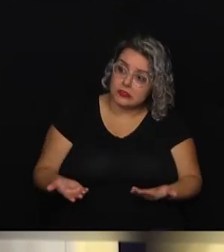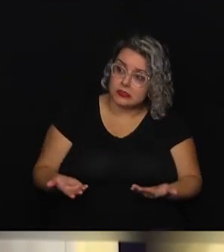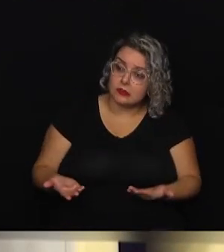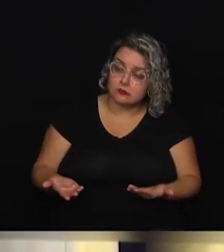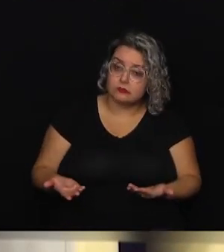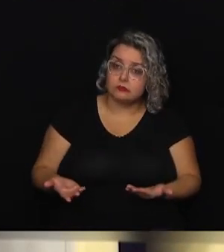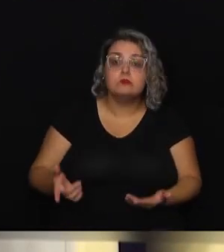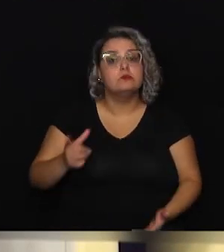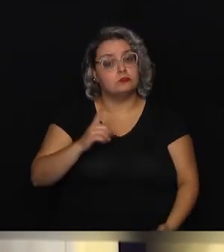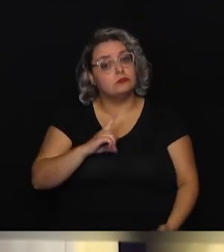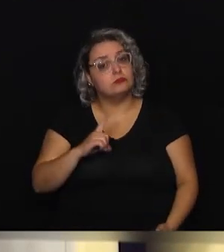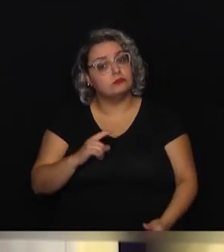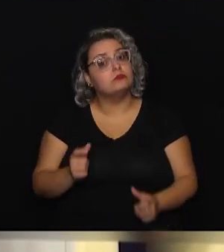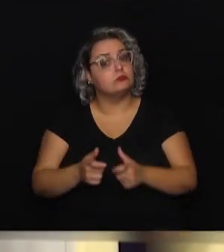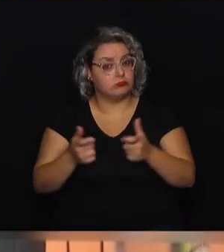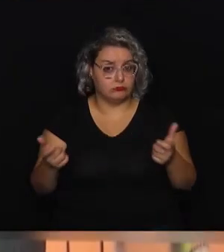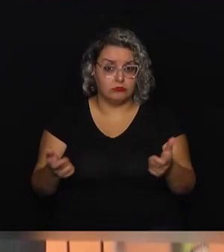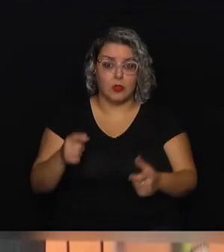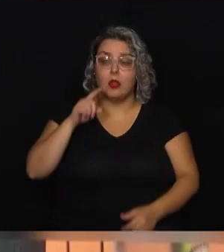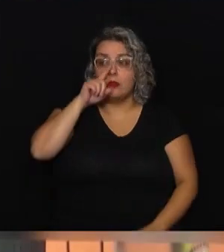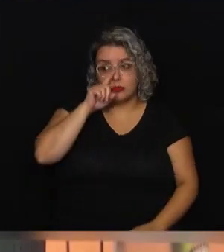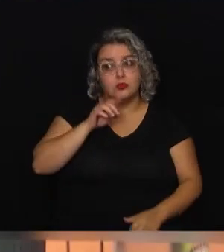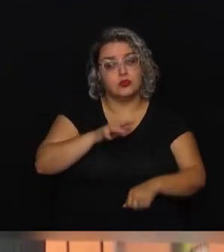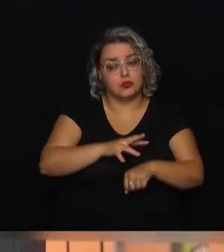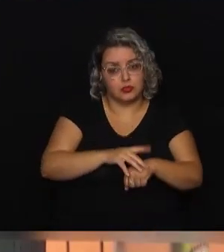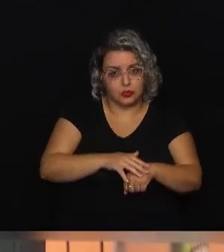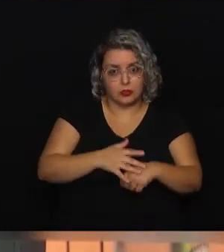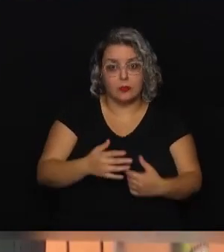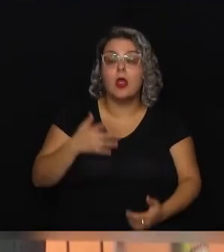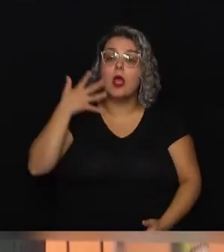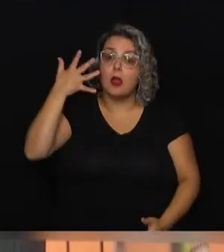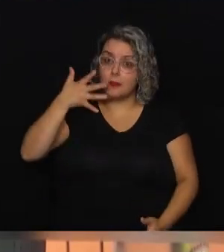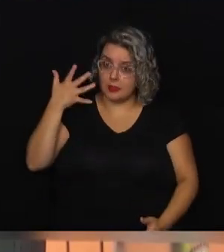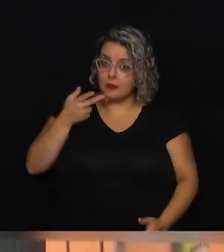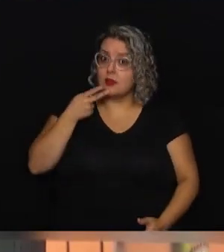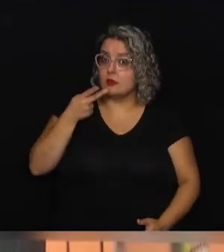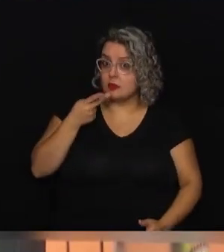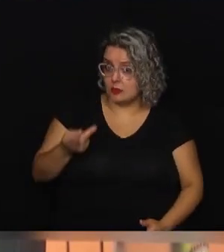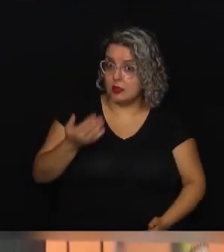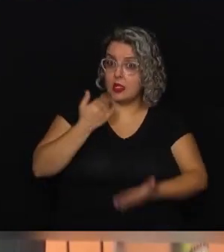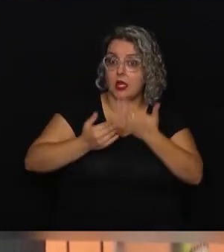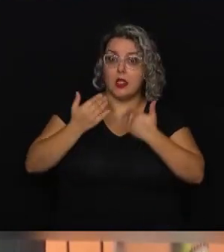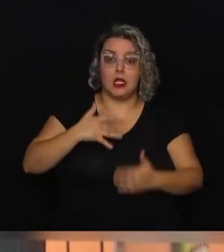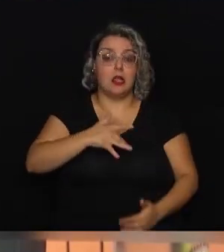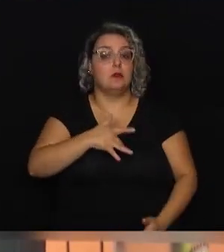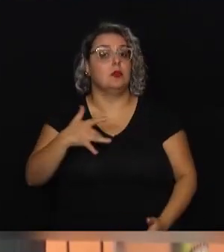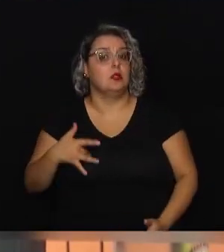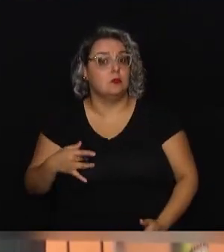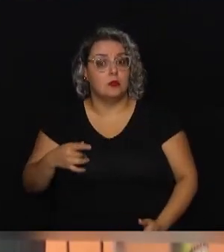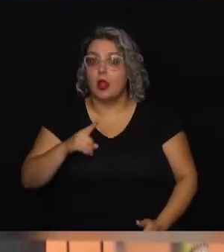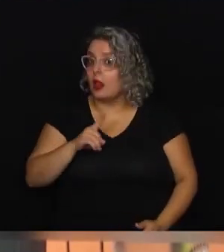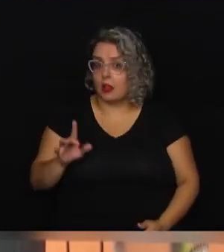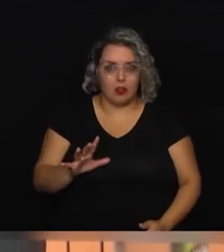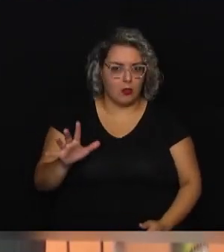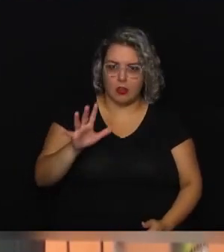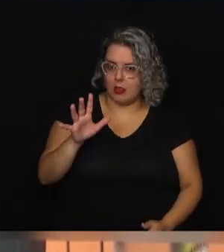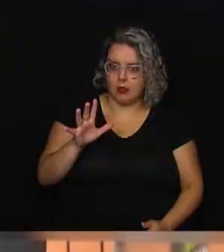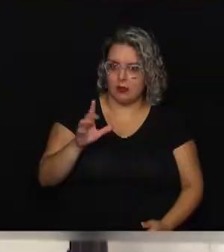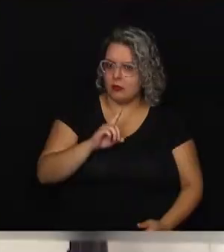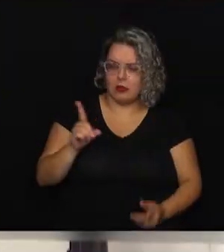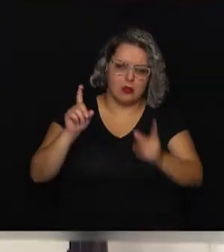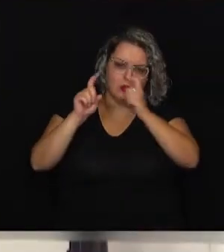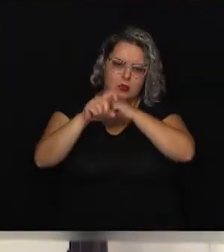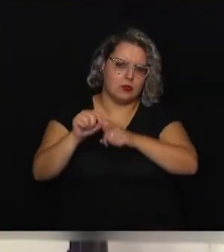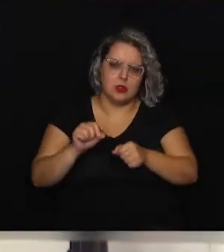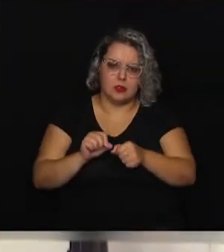ela tem grandes riscos de adoecer. A palestrante reforçou que a alimentação saudável não é cara e nem difícil de